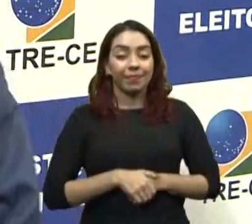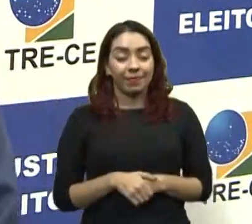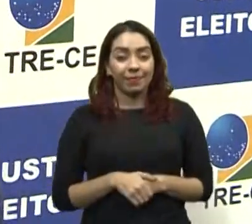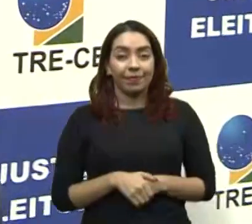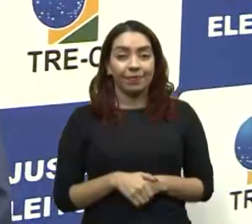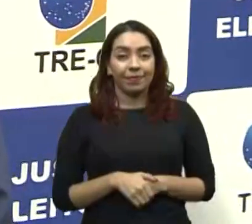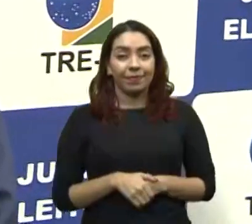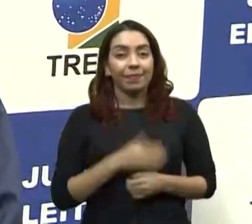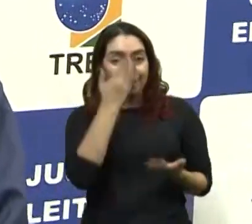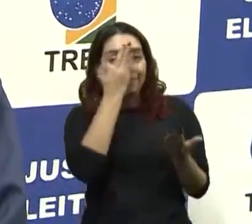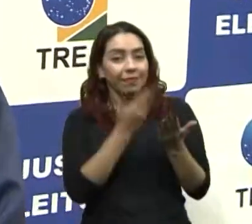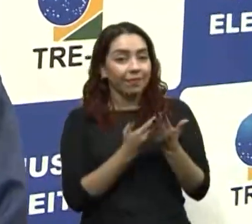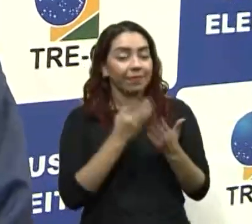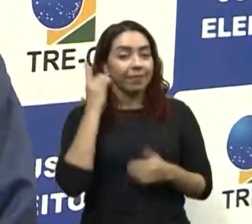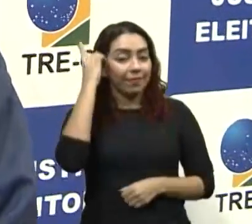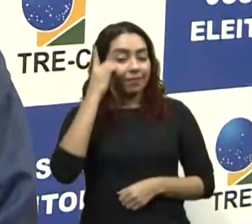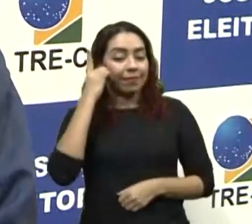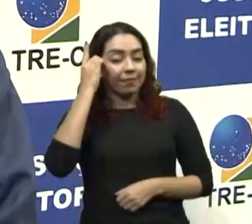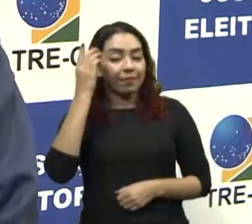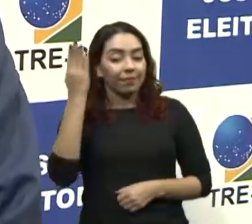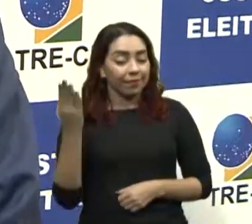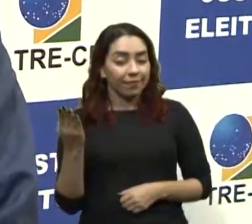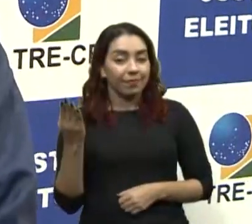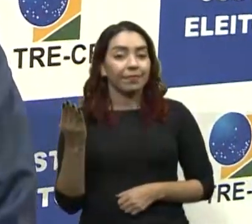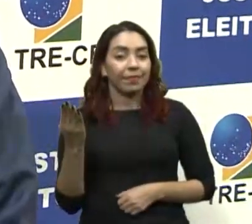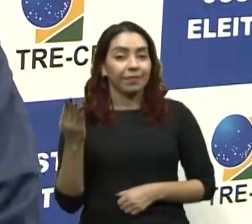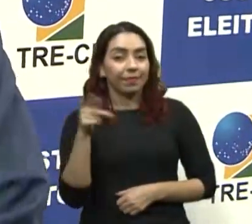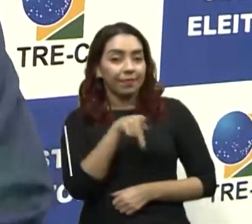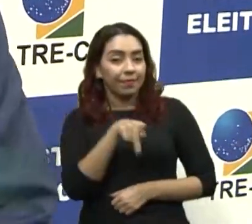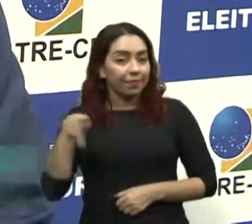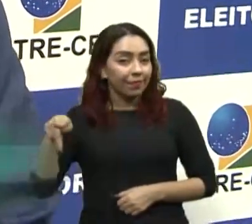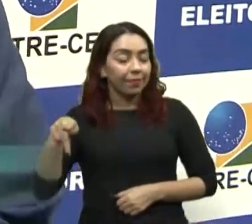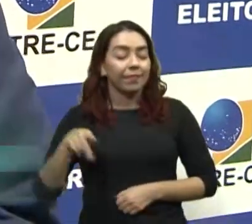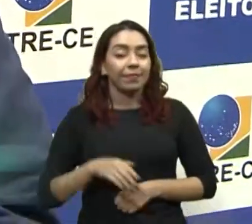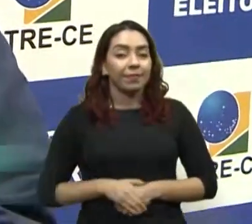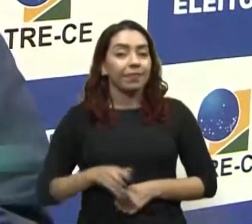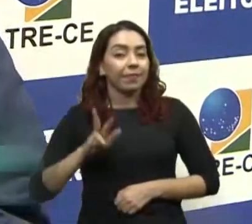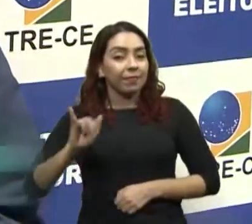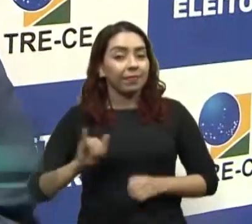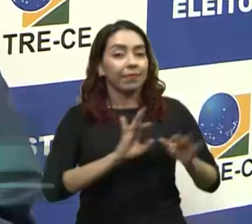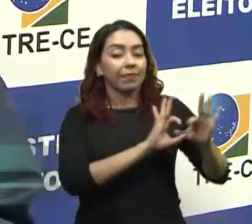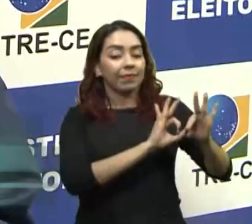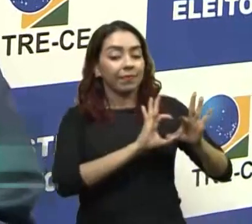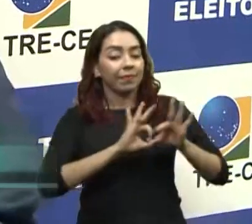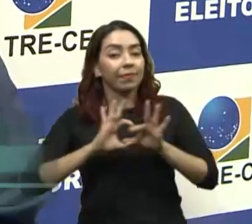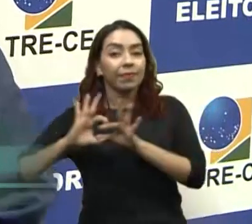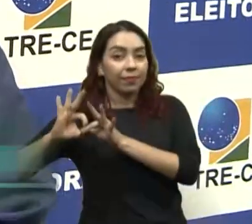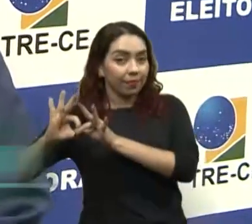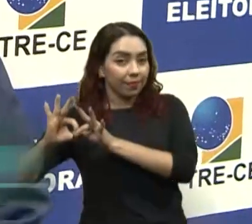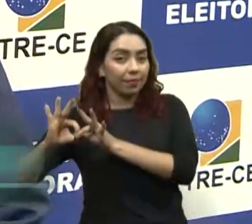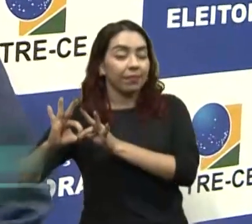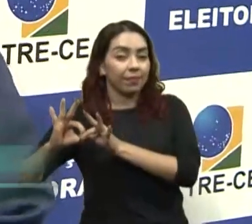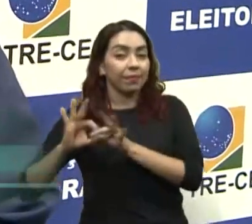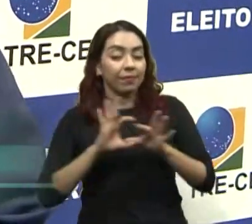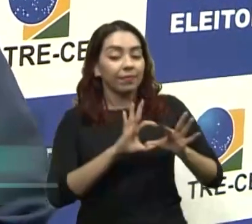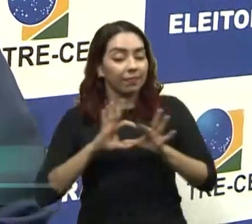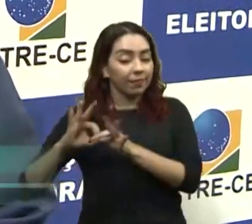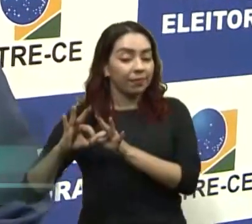o desembargador Raimundo Nonato ele possa dar continuidade ao belo trabalho que o desembargador Inácio estava fazendo. Ele, com